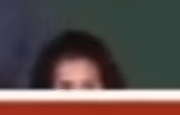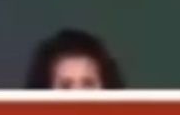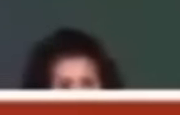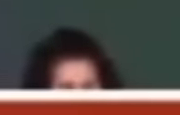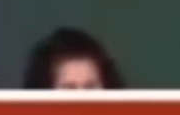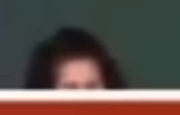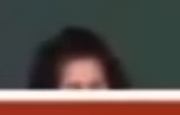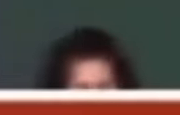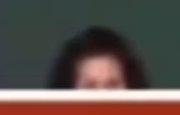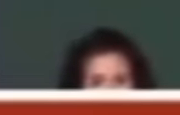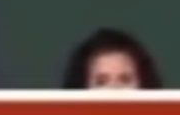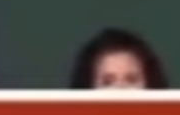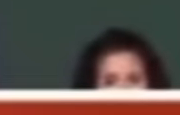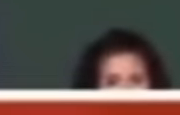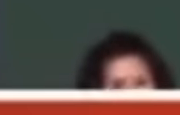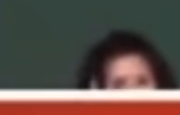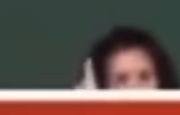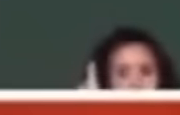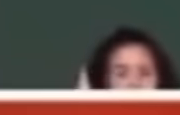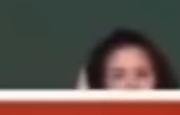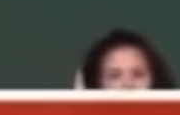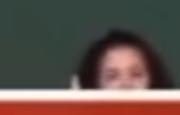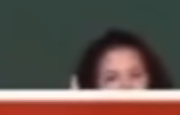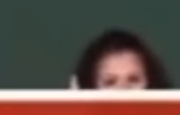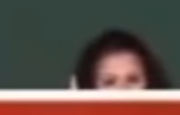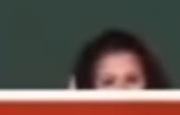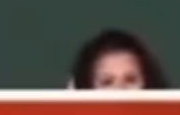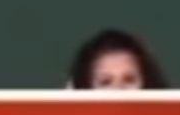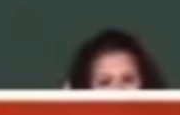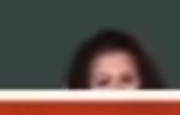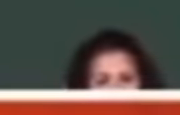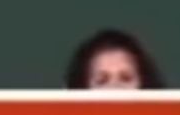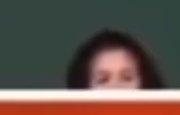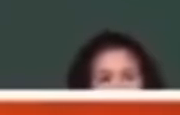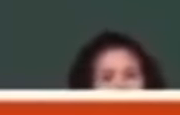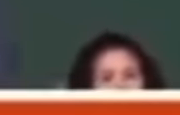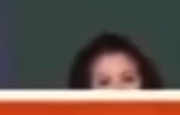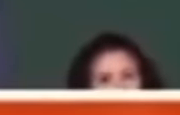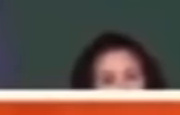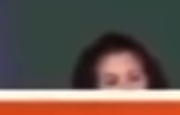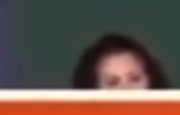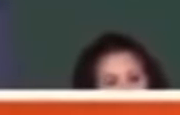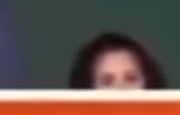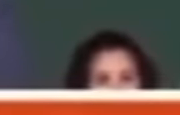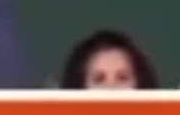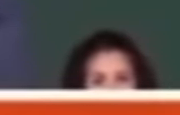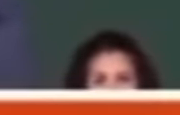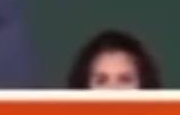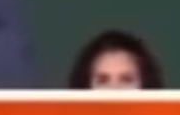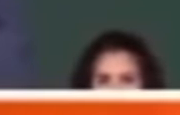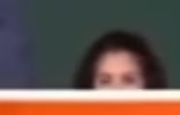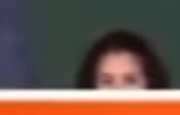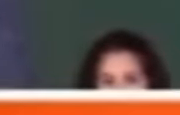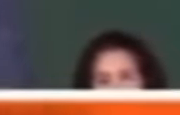é a responsável pela Pelo sucesso da política de preservação